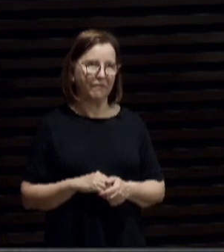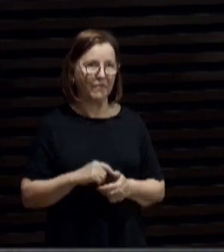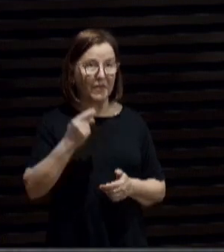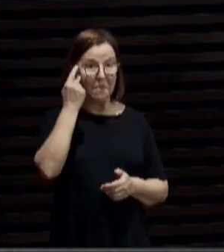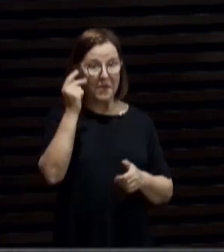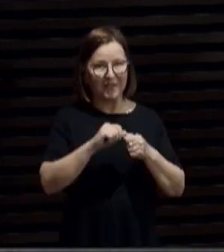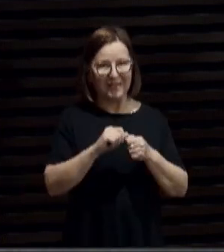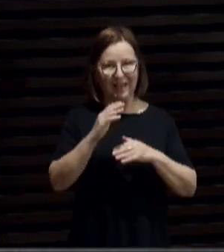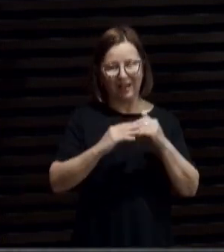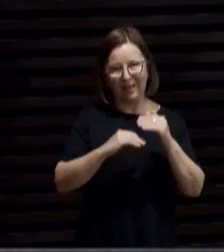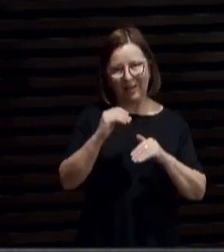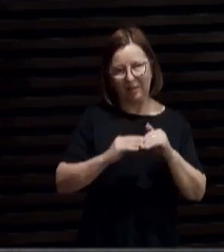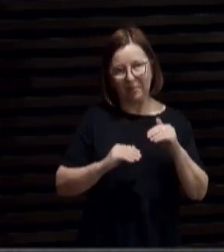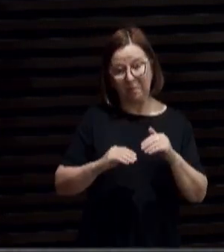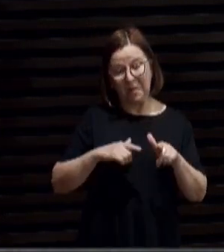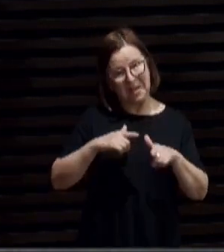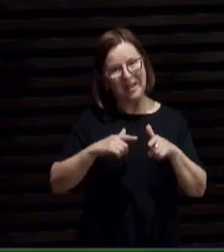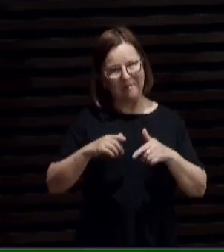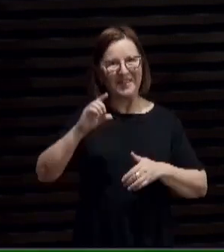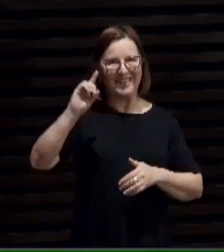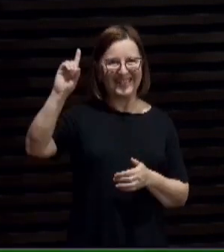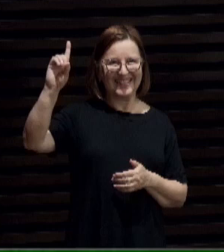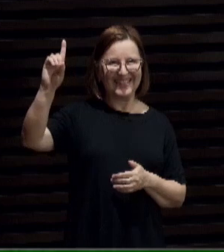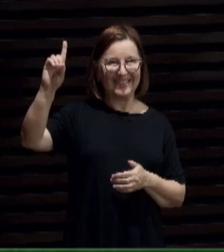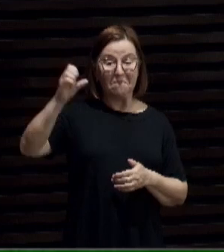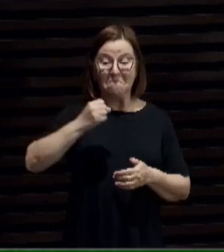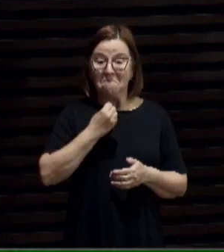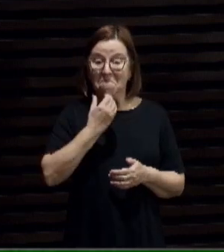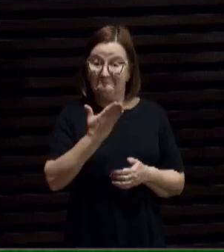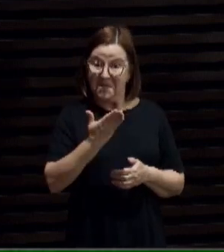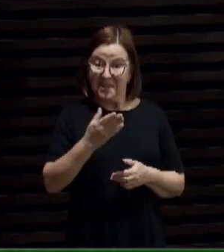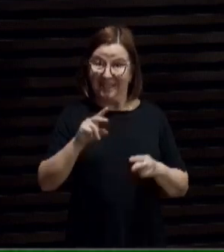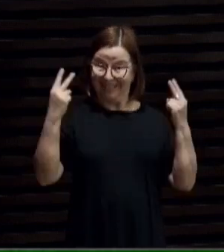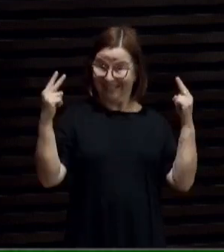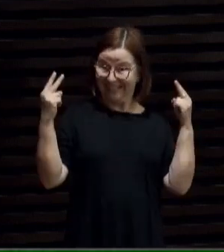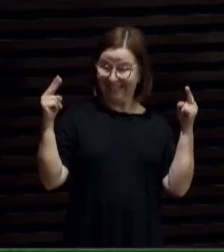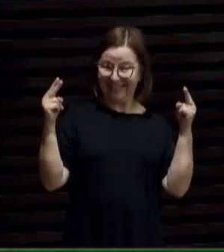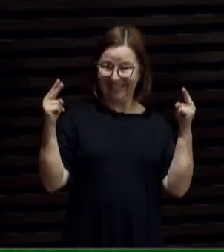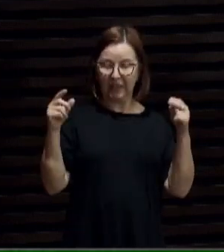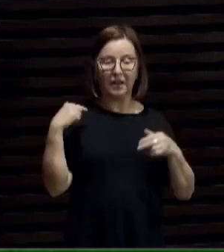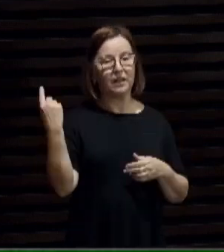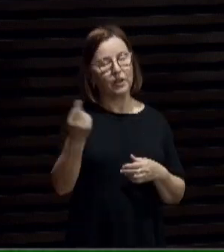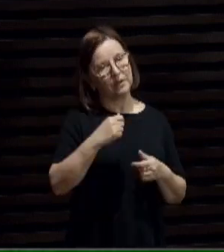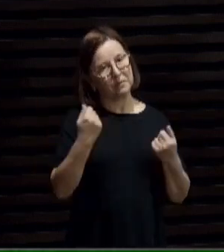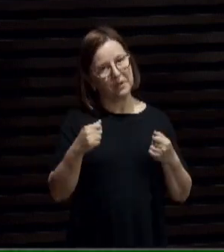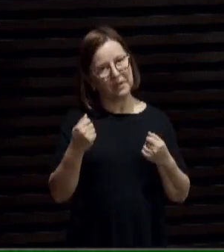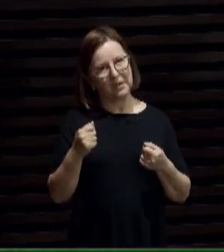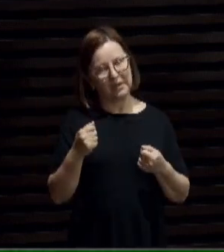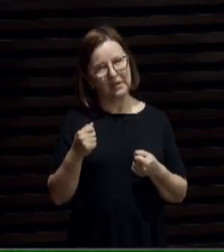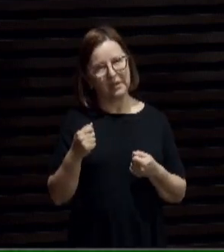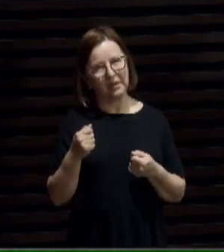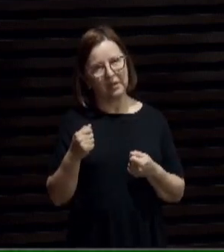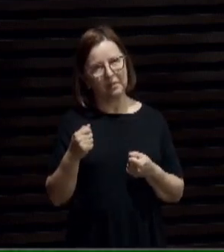fazer a obra, o trabalho de Deus bem e triunfantemente, nós precisamos de um